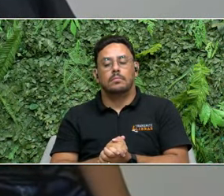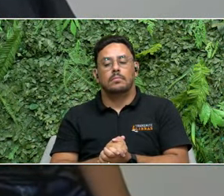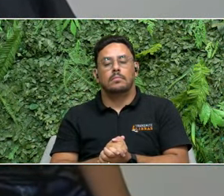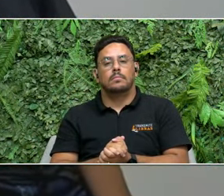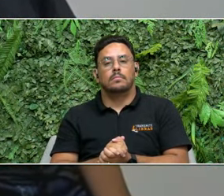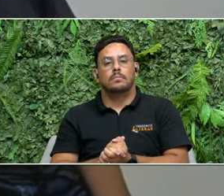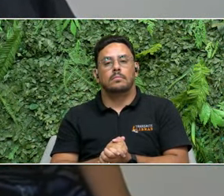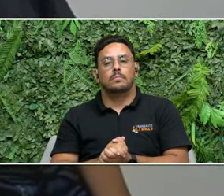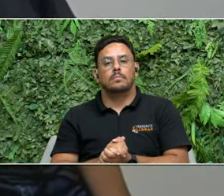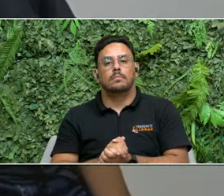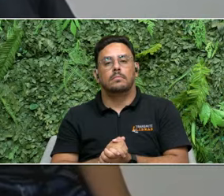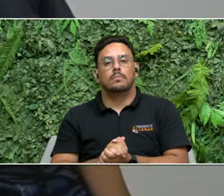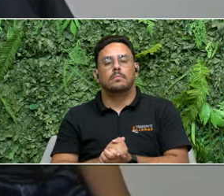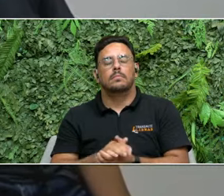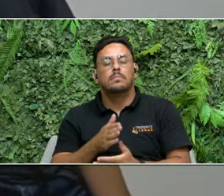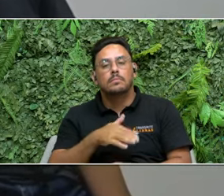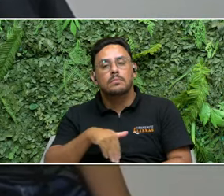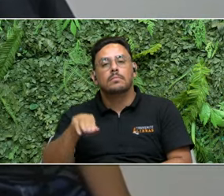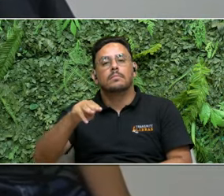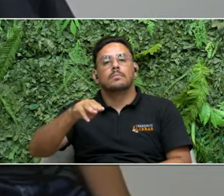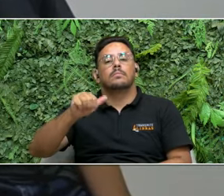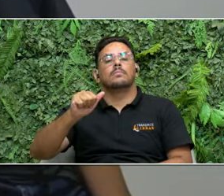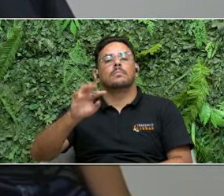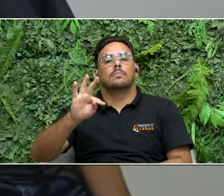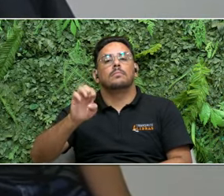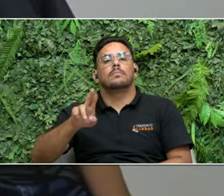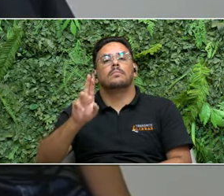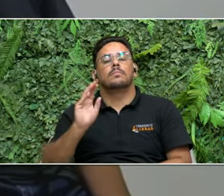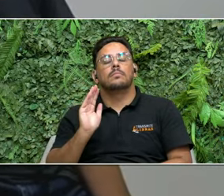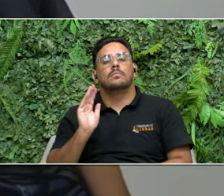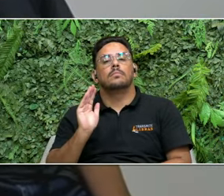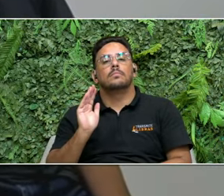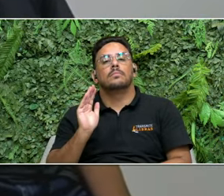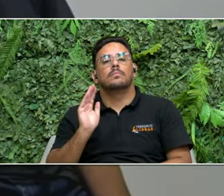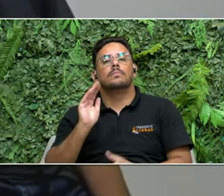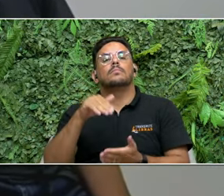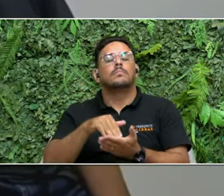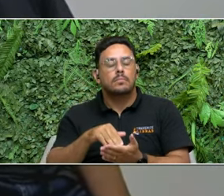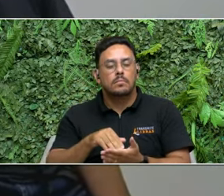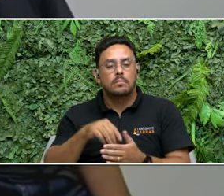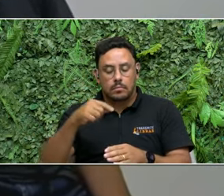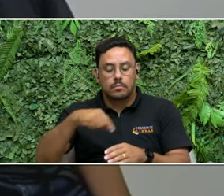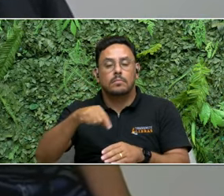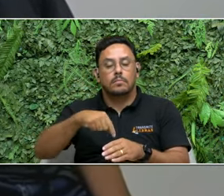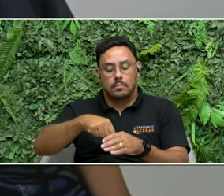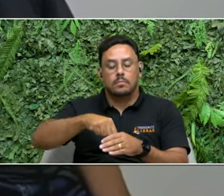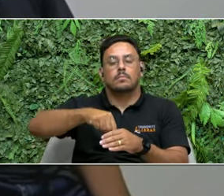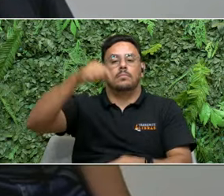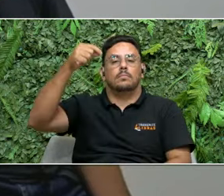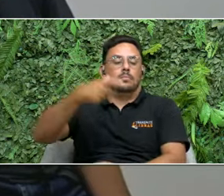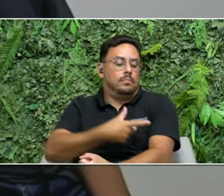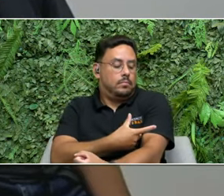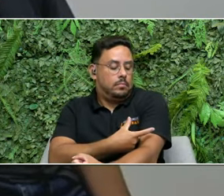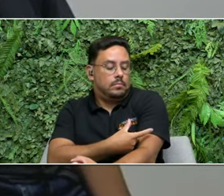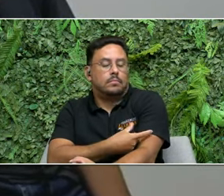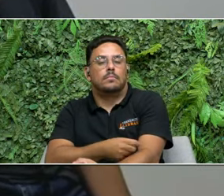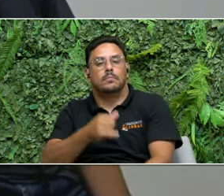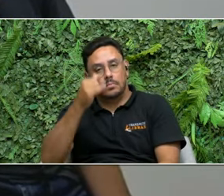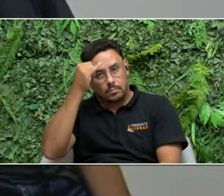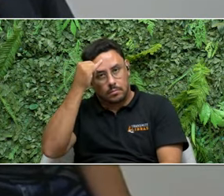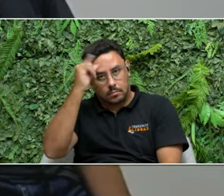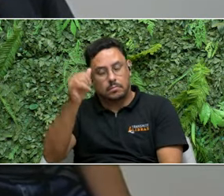estev passou por aqui o Mateus Pereira ele era o último Igor e ele foi sorteado Pro Exame antidoping e